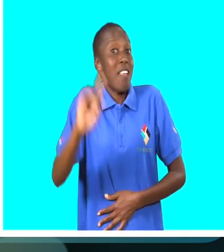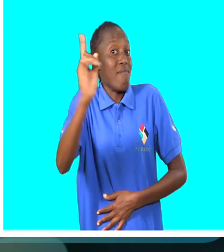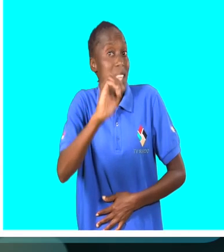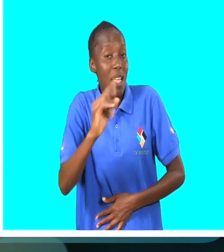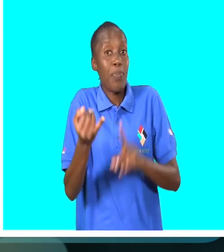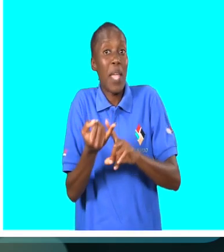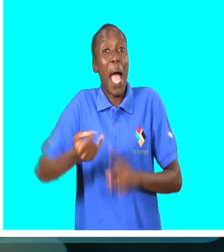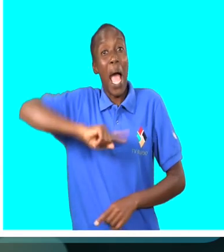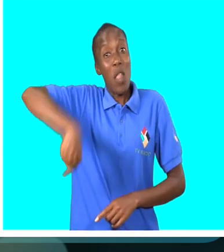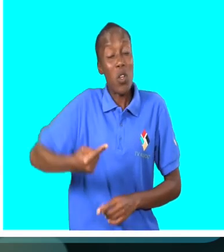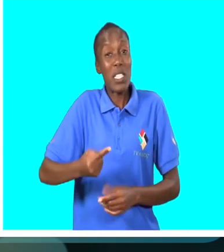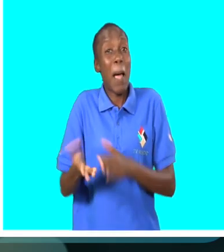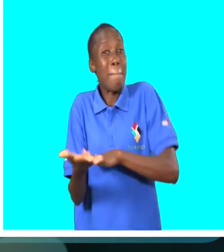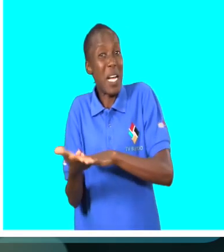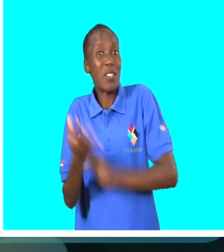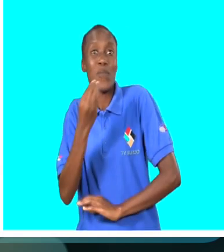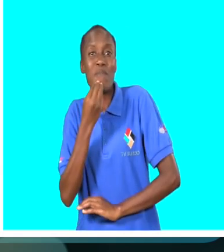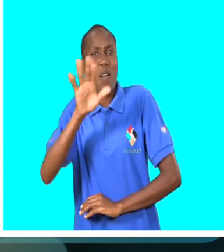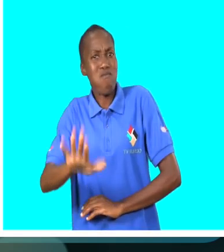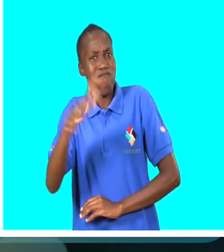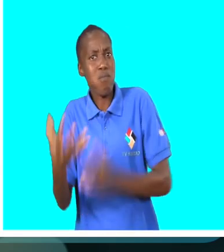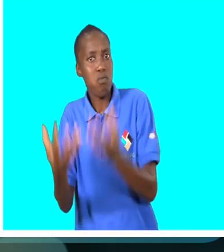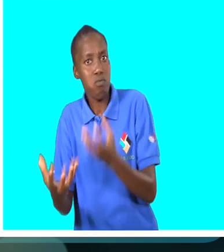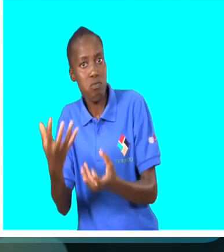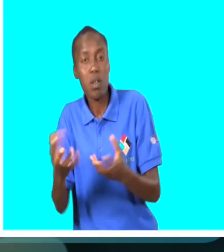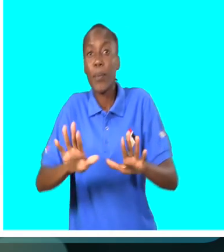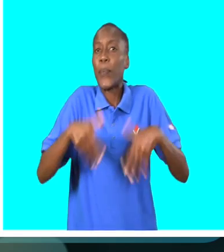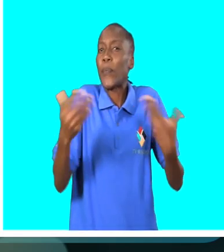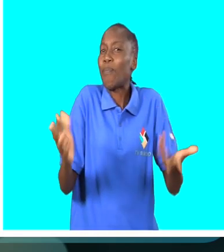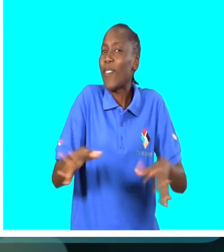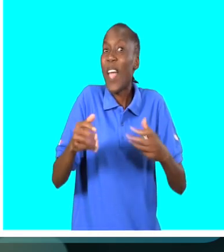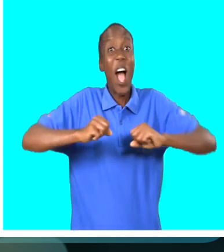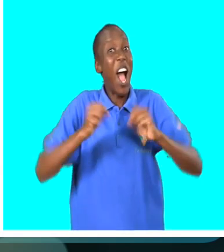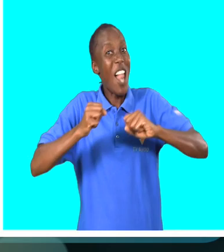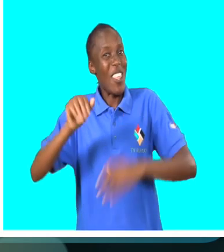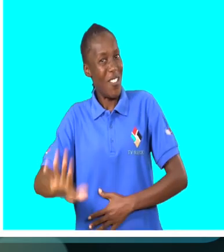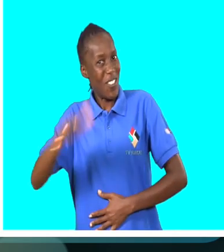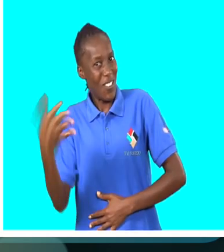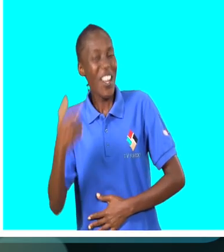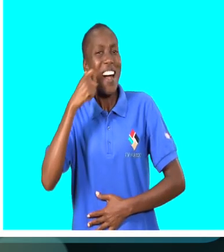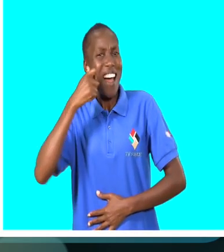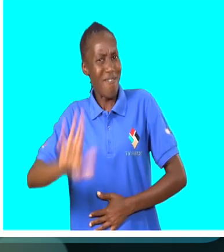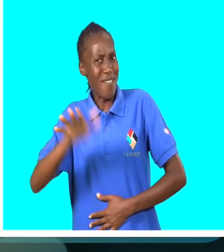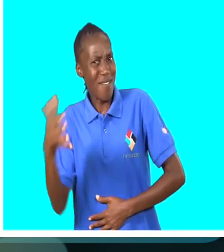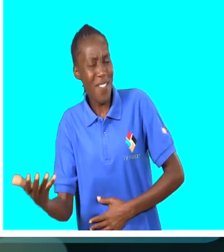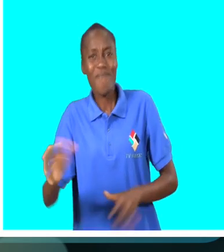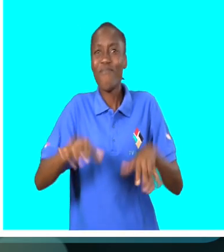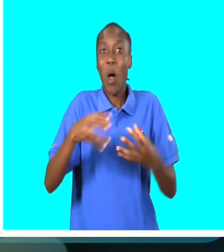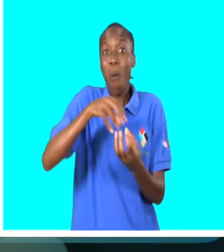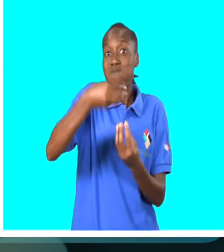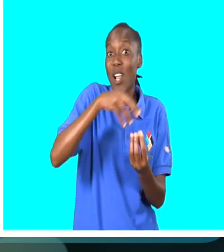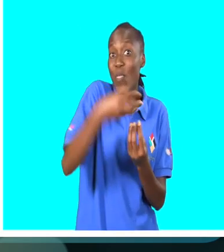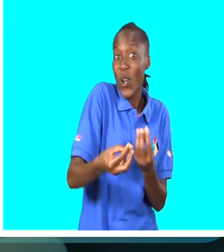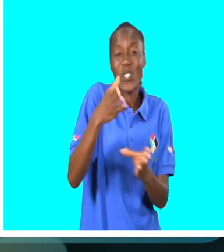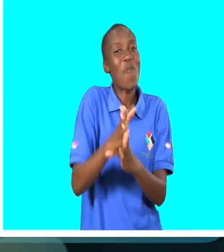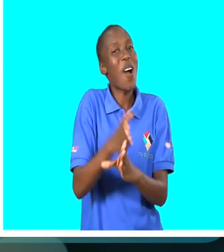fritos. A base da nossa alimentação é mais grelhados, comidas grelhadas, frango grelhado,